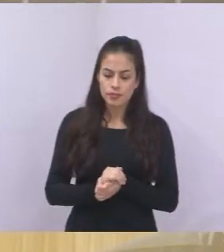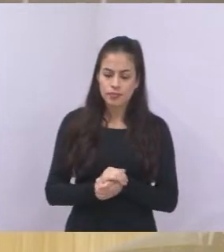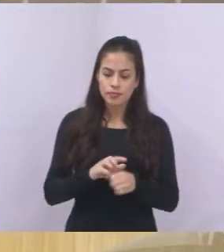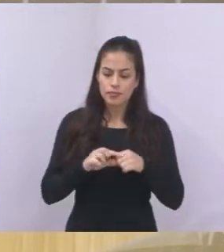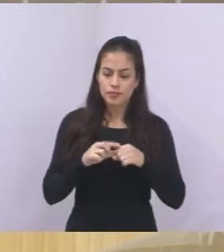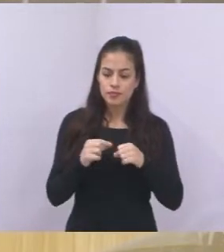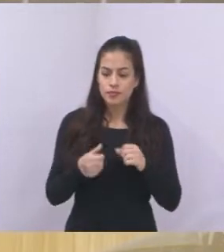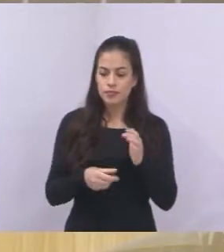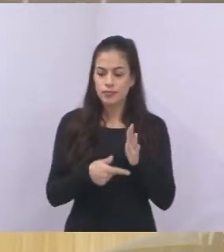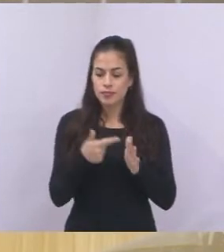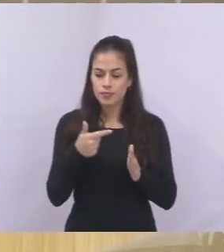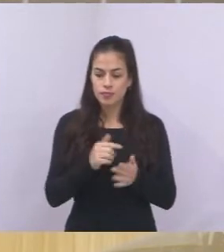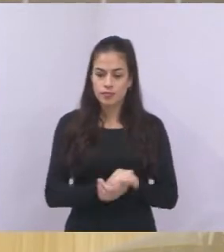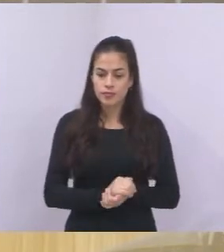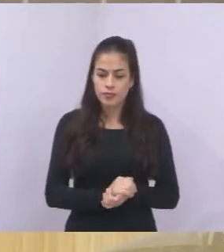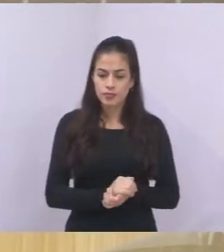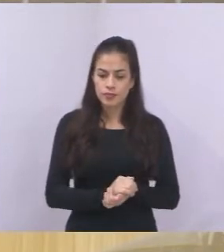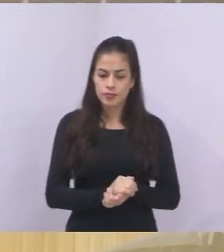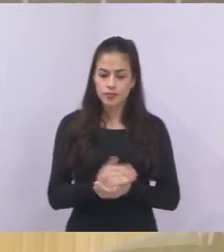aritmética simples